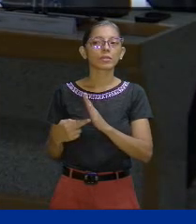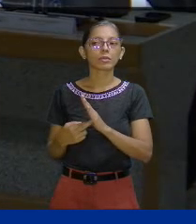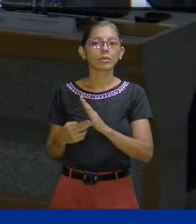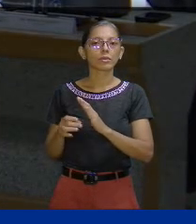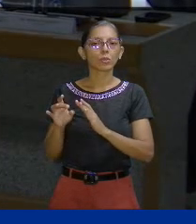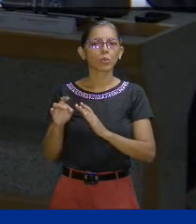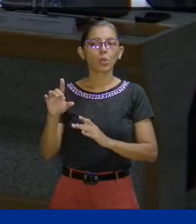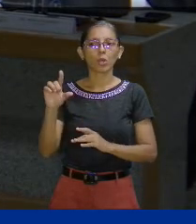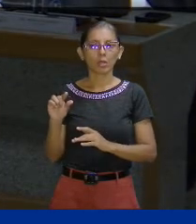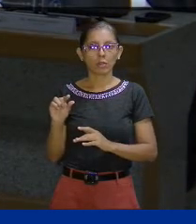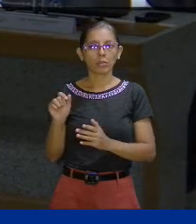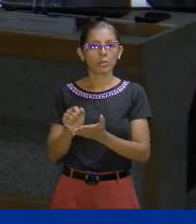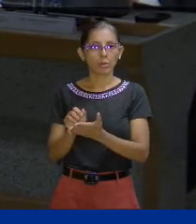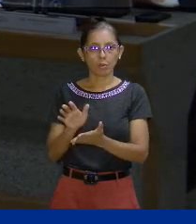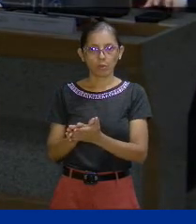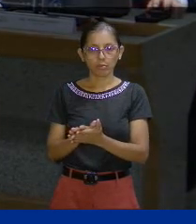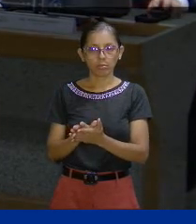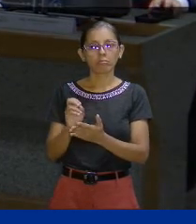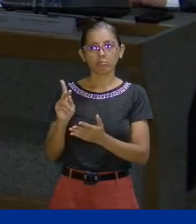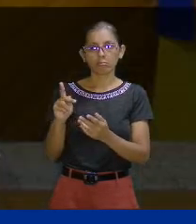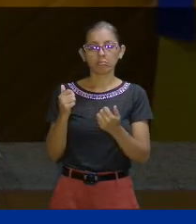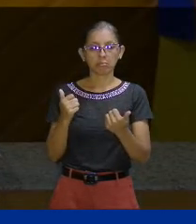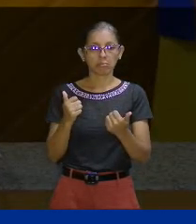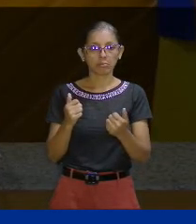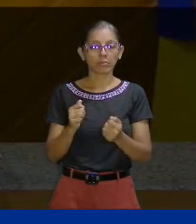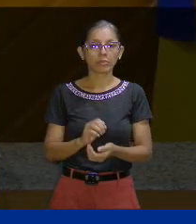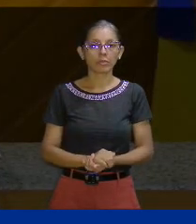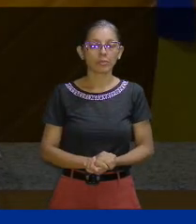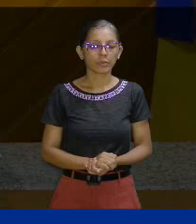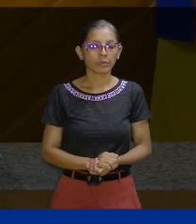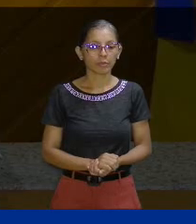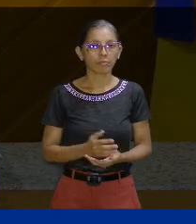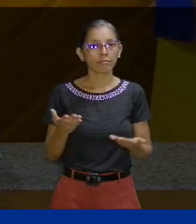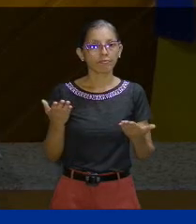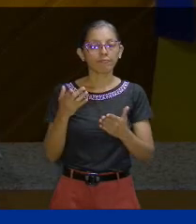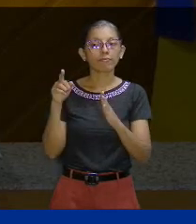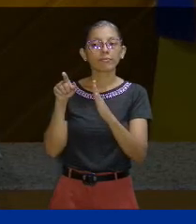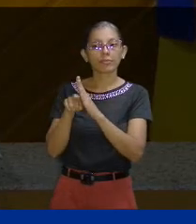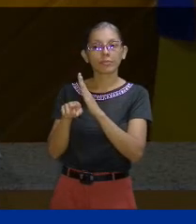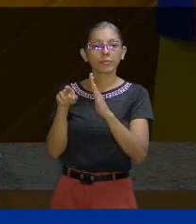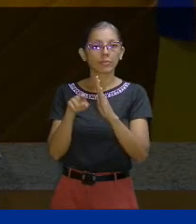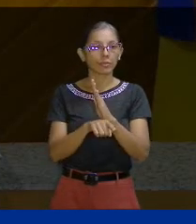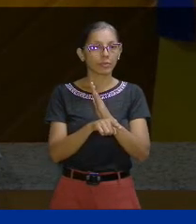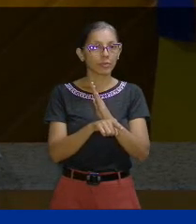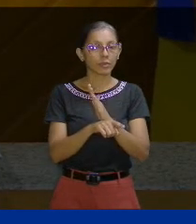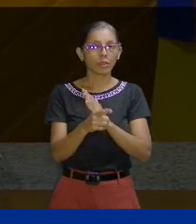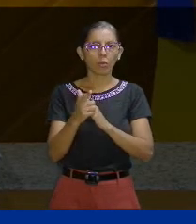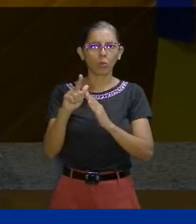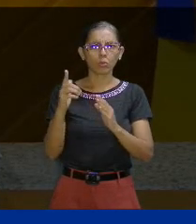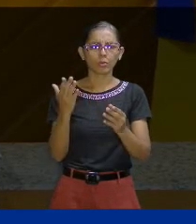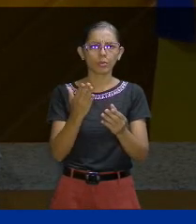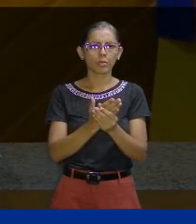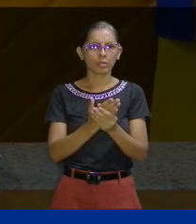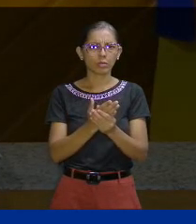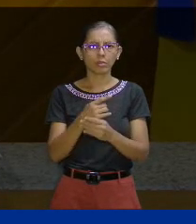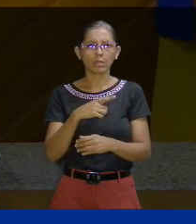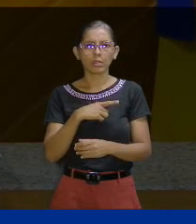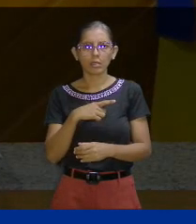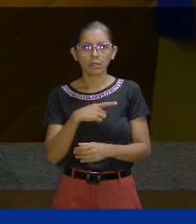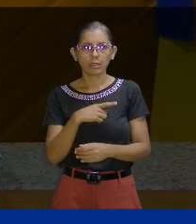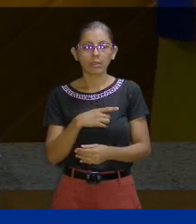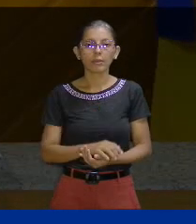isso? Só reduziu, né? Eu pergunto aos colegas se há Conhecimento do outros Carmo processos para